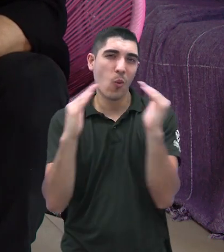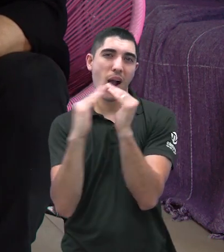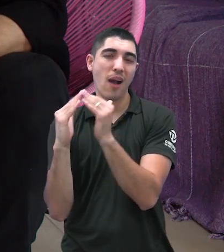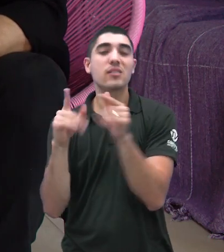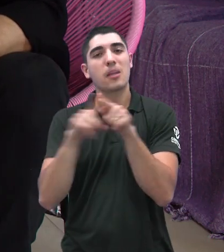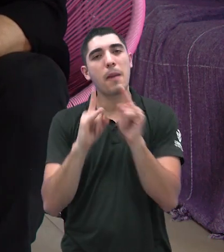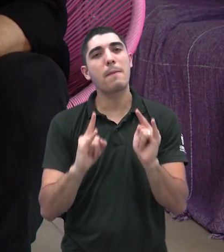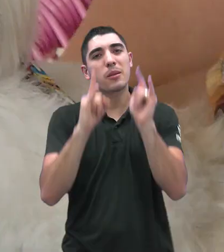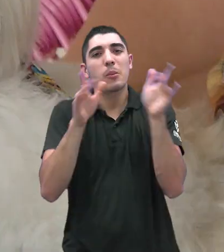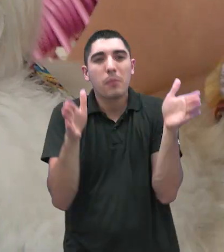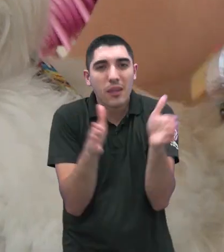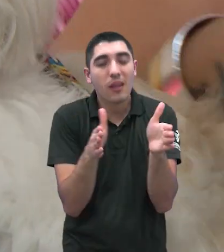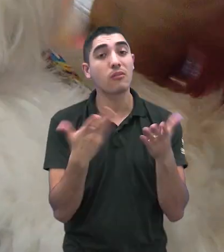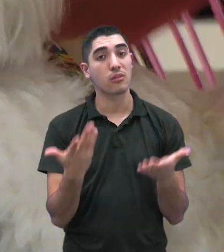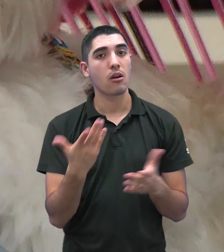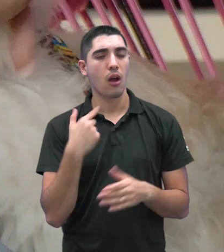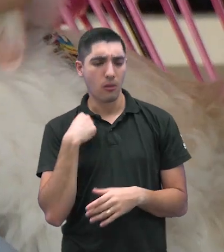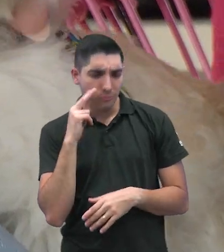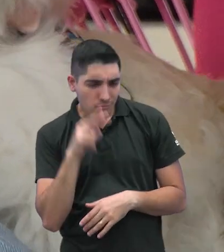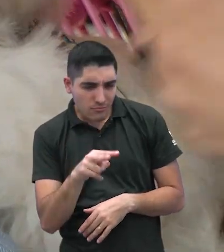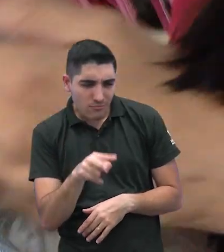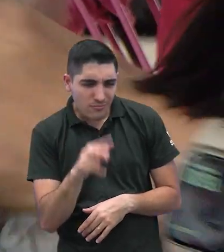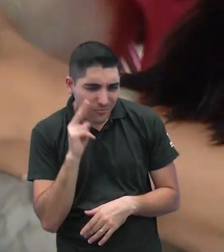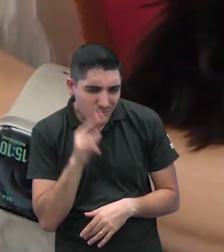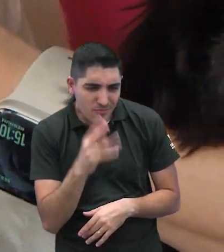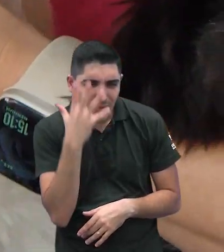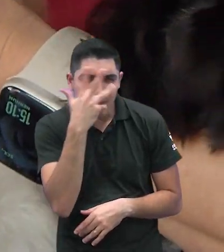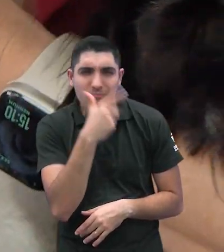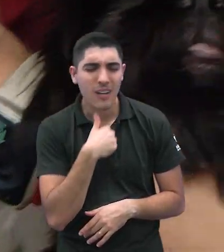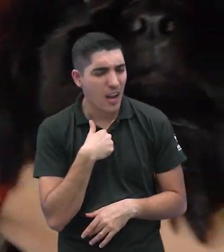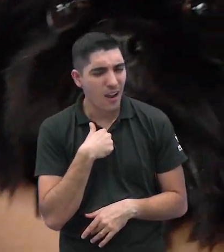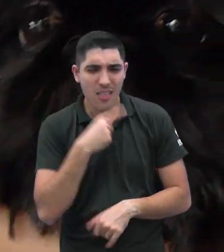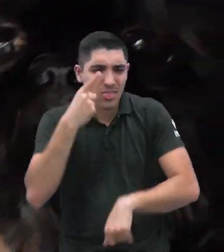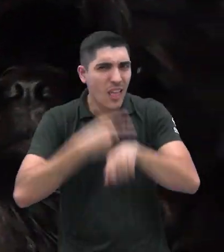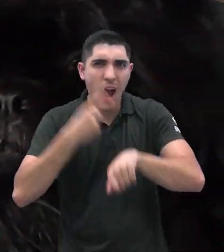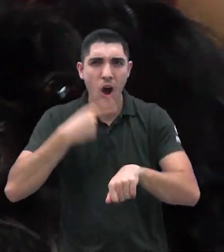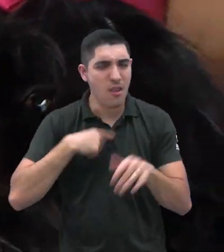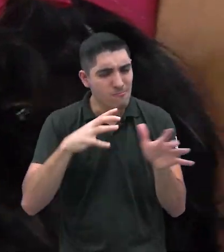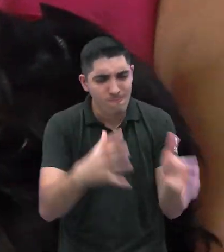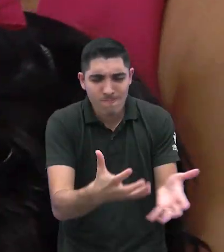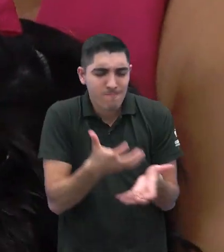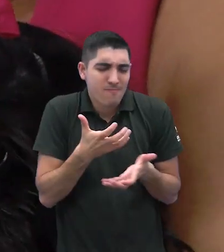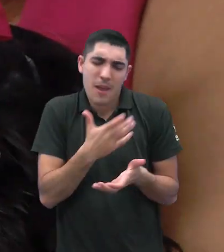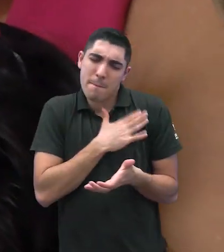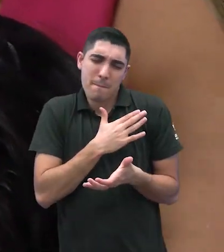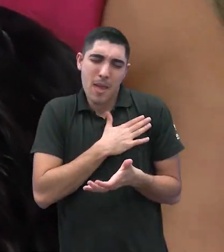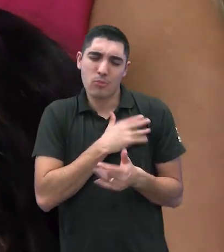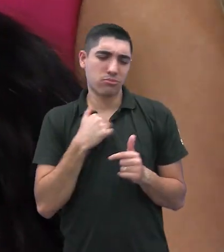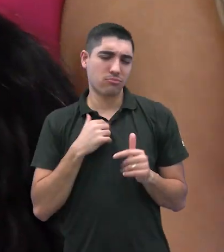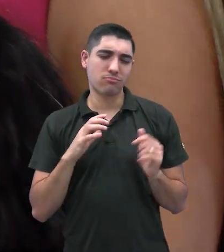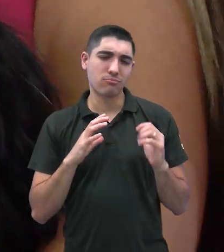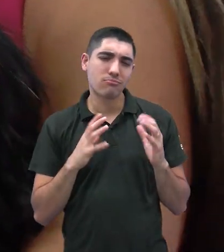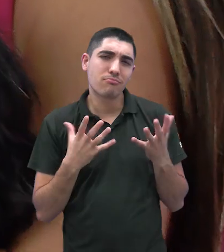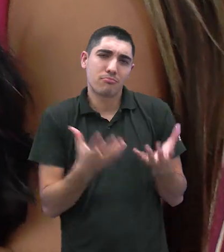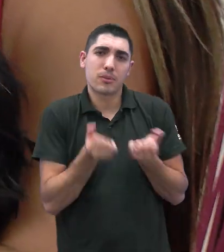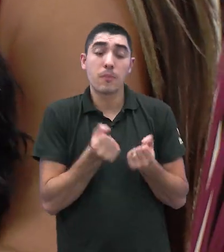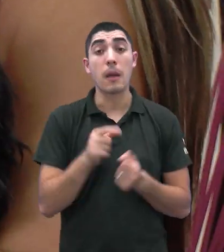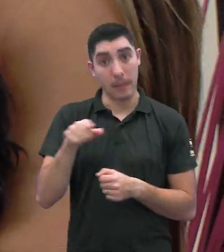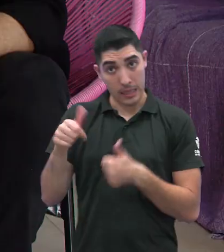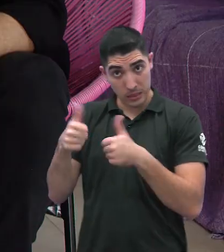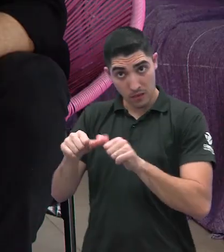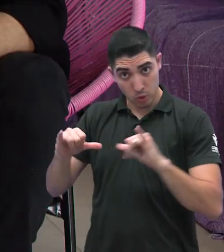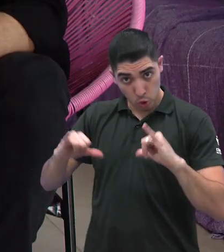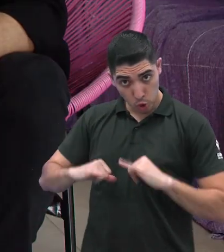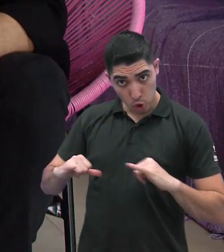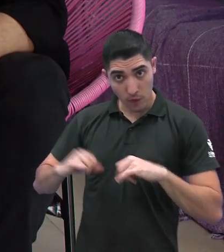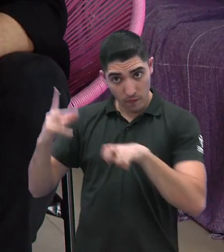acaba preferindo. E aí no dia que ela levou lá, eu já olhei pra carinha dele e falei, esse é meu. Na hora, foi incrível assim, eu falei, esse é meu. Eu peguei e fiquei com ele. Mas ele não estava numa